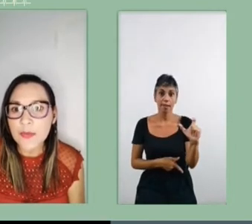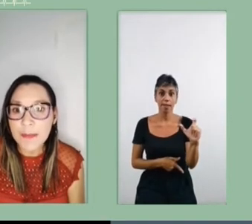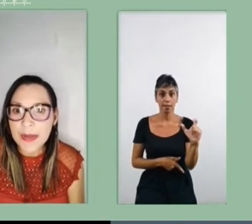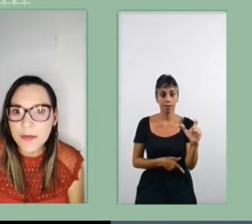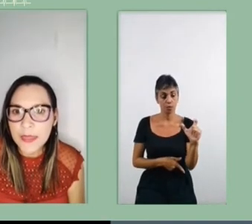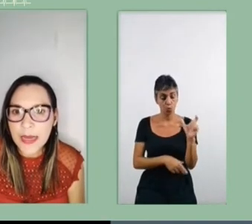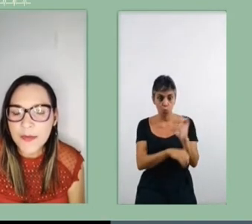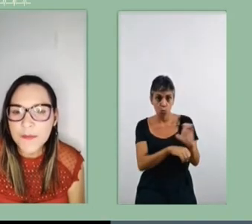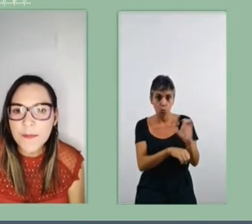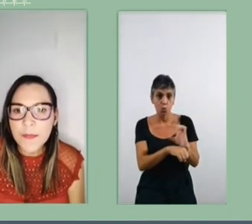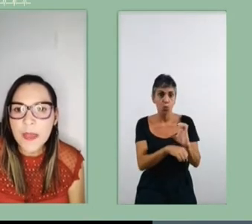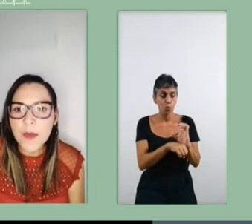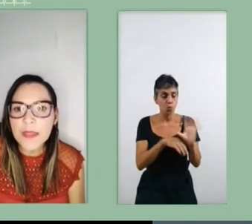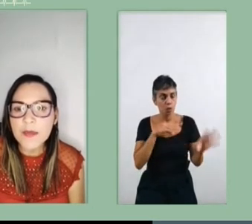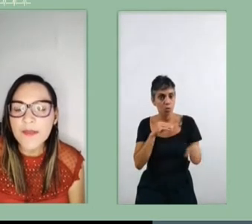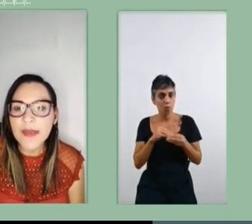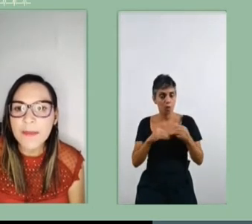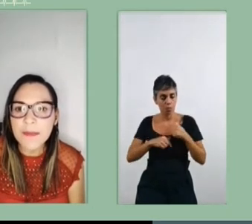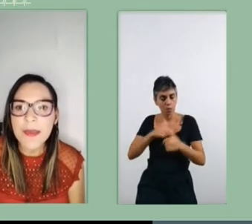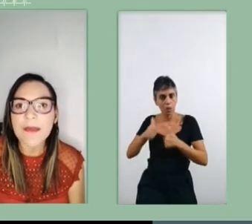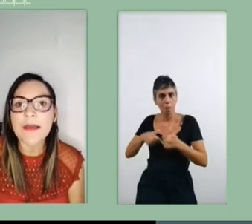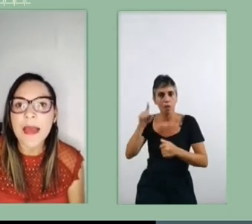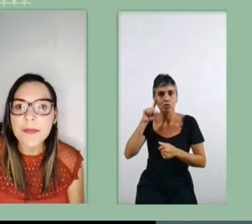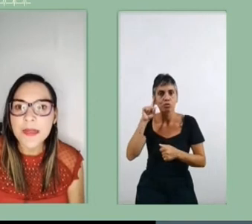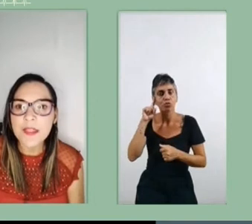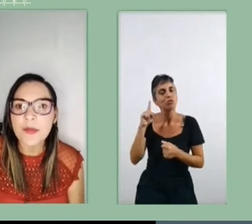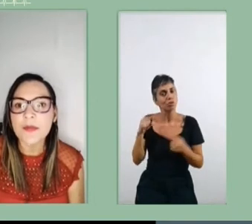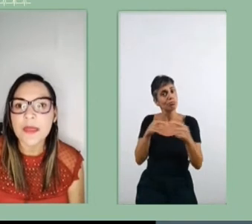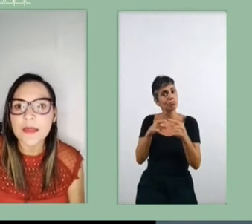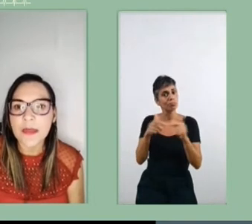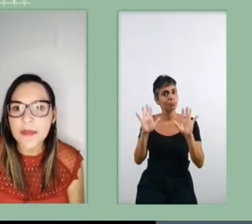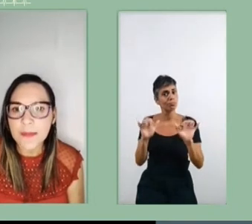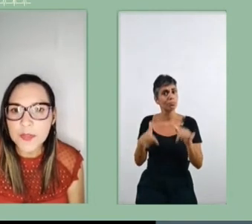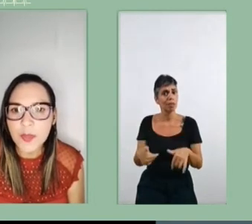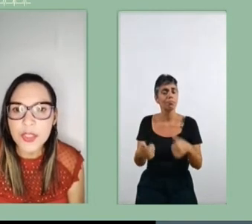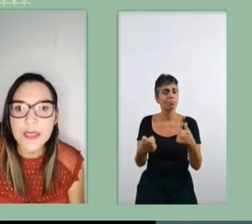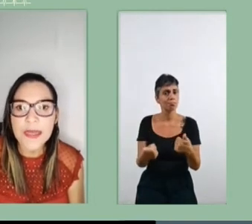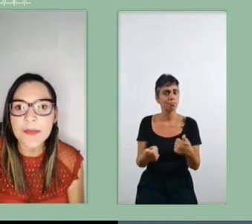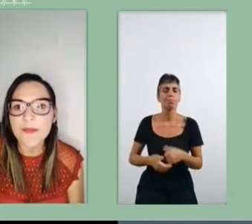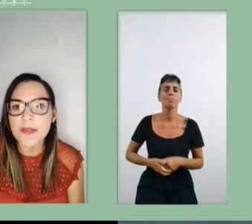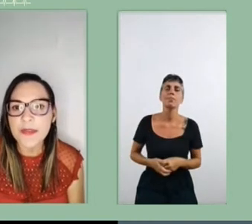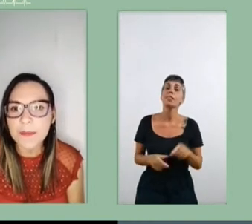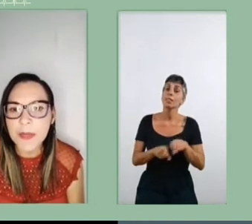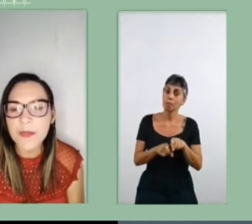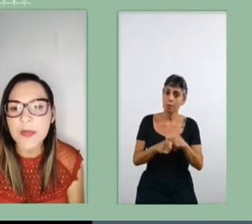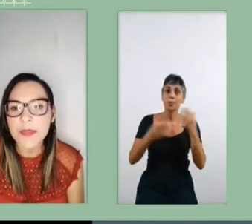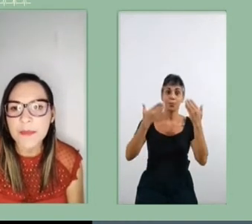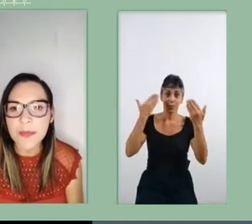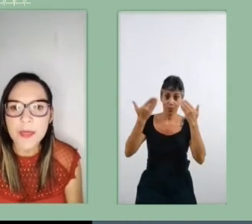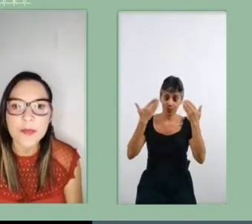o seu trabalho diário, eu acredito que vai caber bem. Cabe na questão da psicologia, cabe no